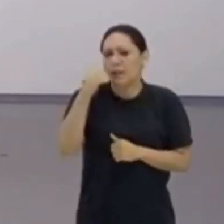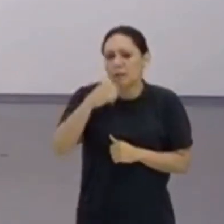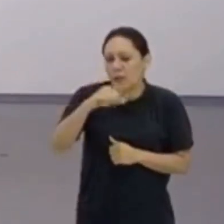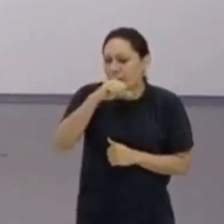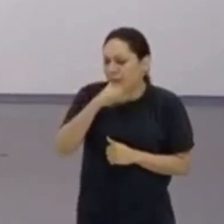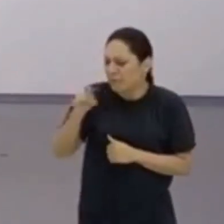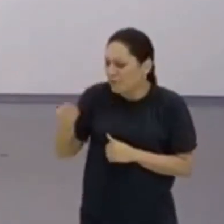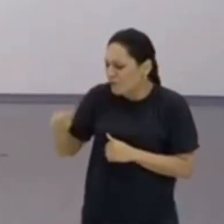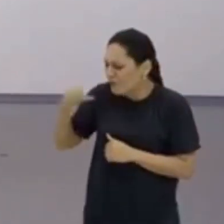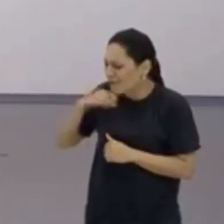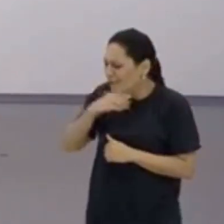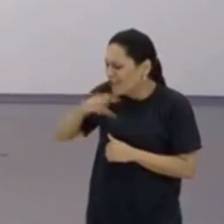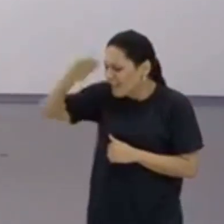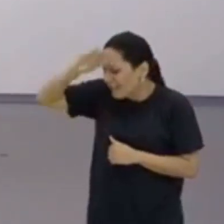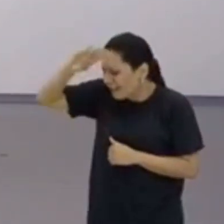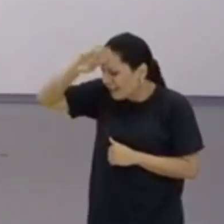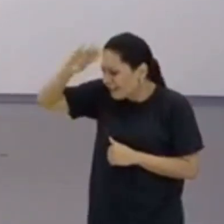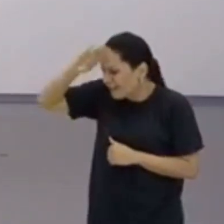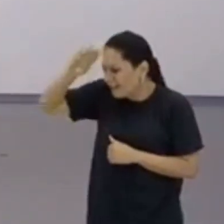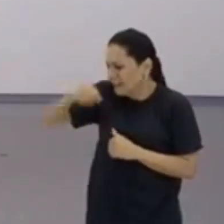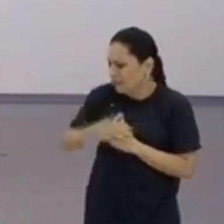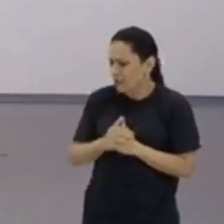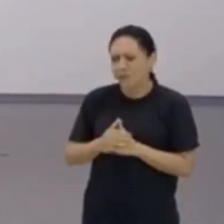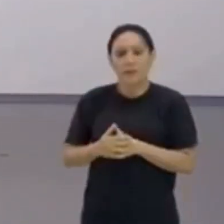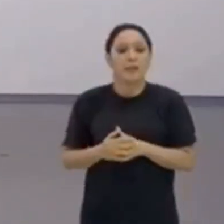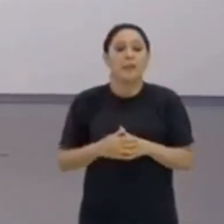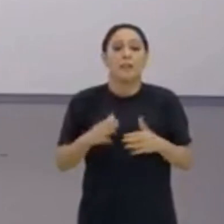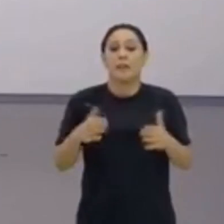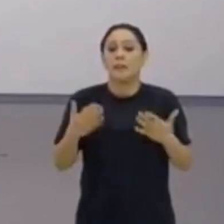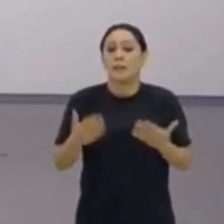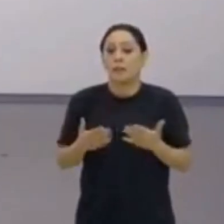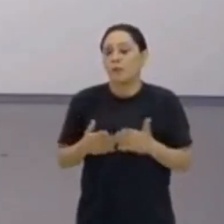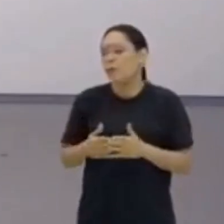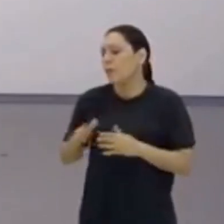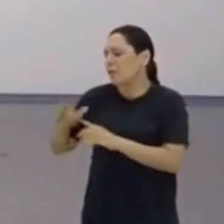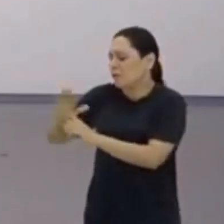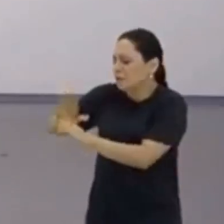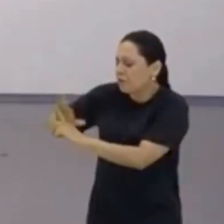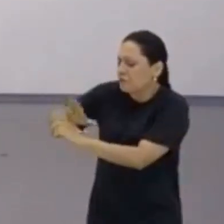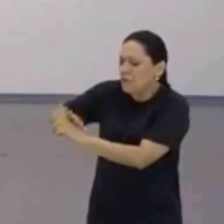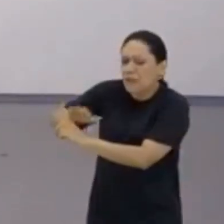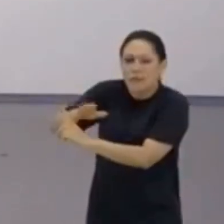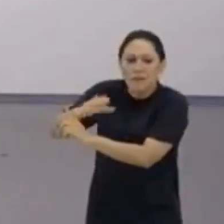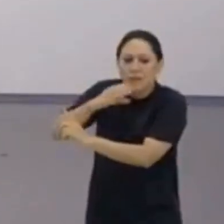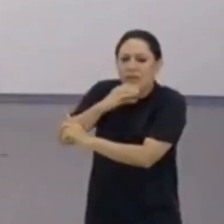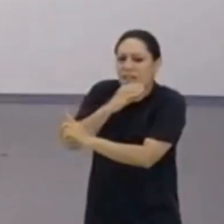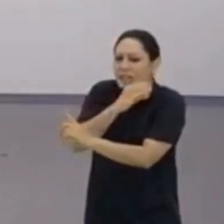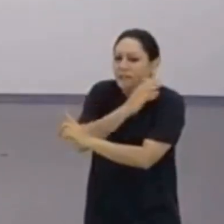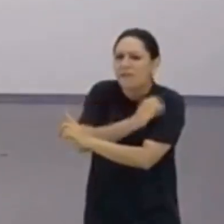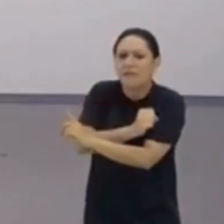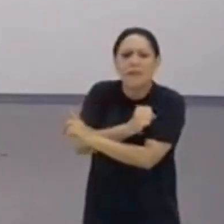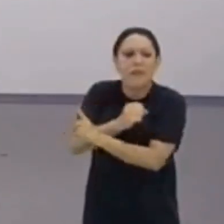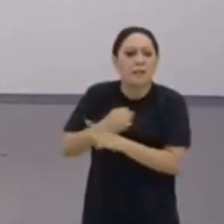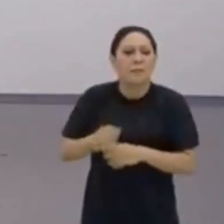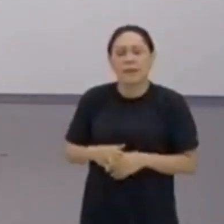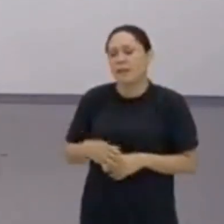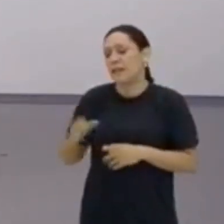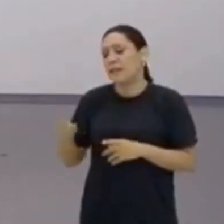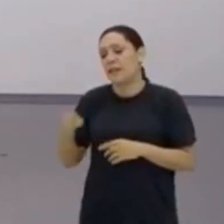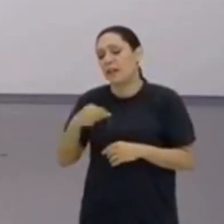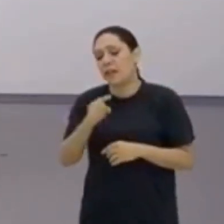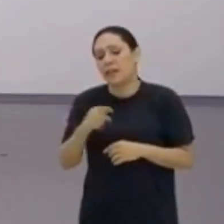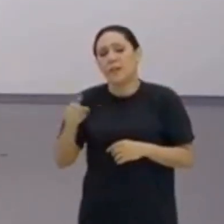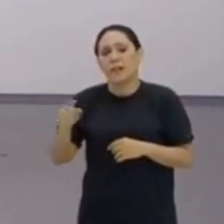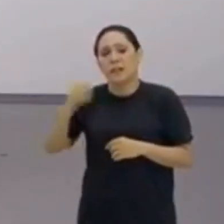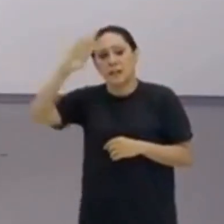que eu te falei da sua mãe? Meu filho, você está ardendo em febre. Aí ela vai o quê? meu filho, você está ardendo em febre. Aí ela pega logo na